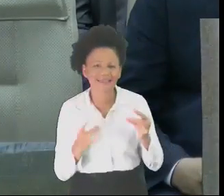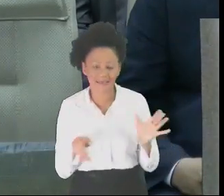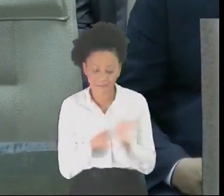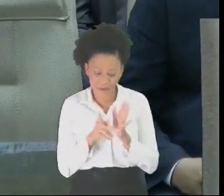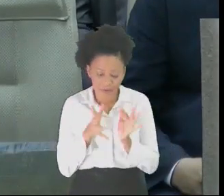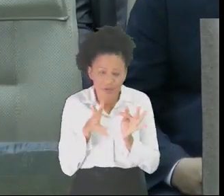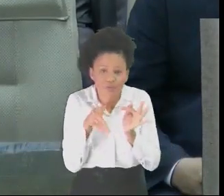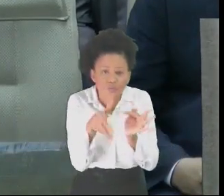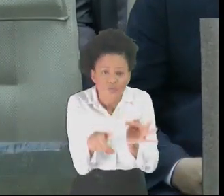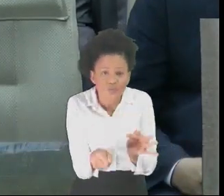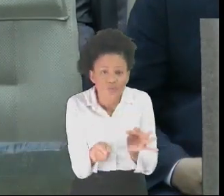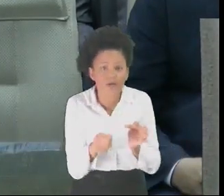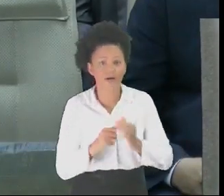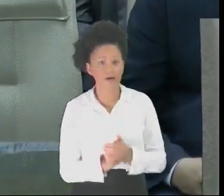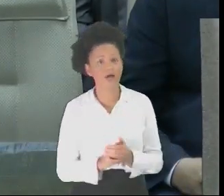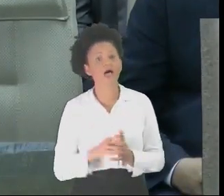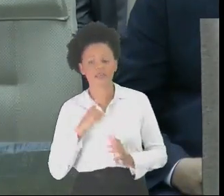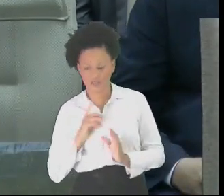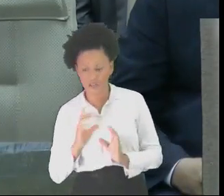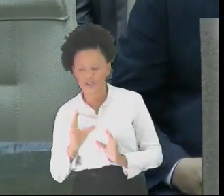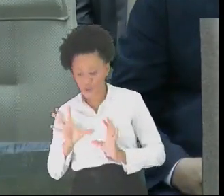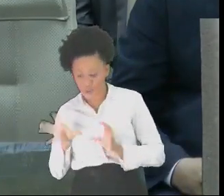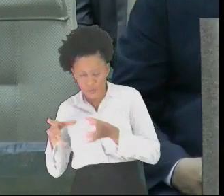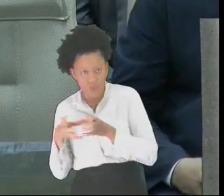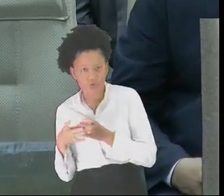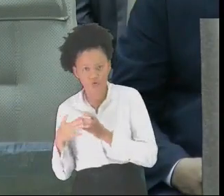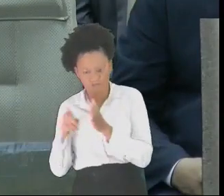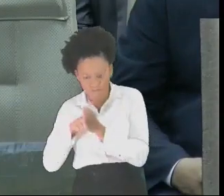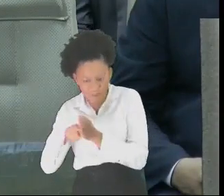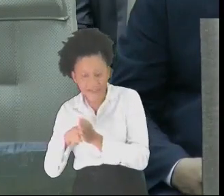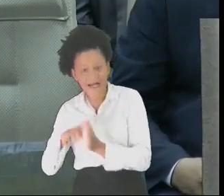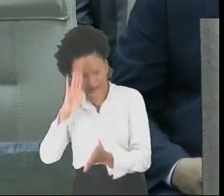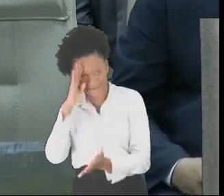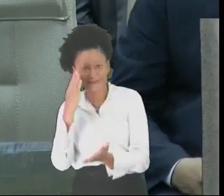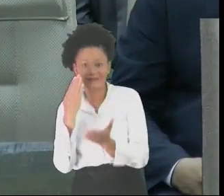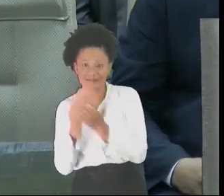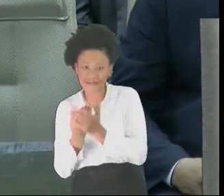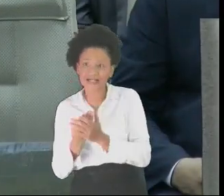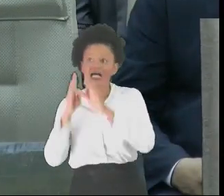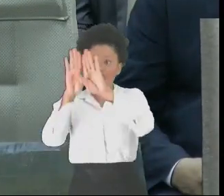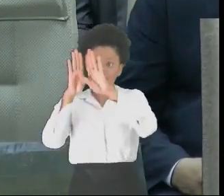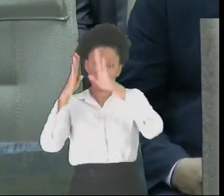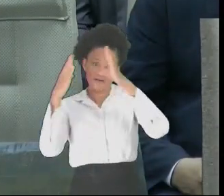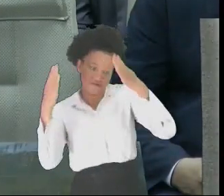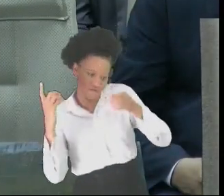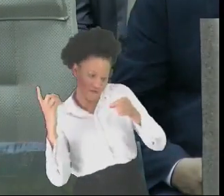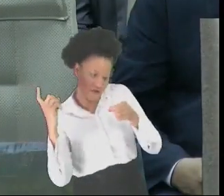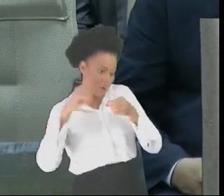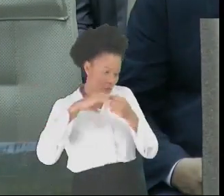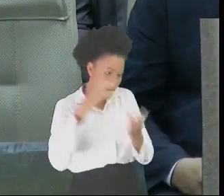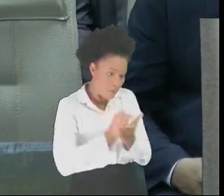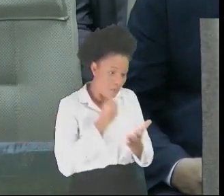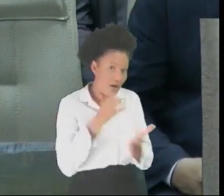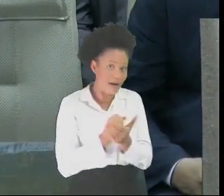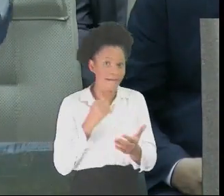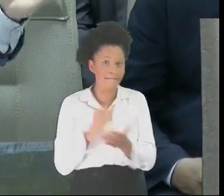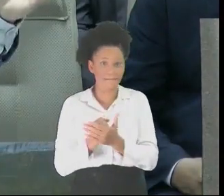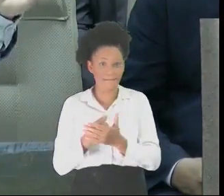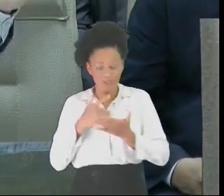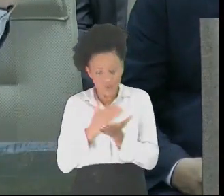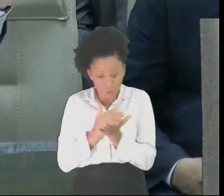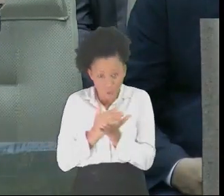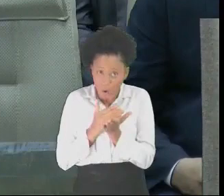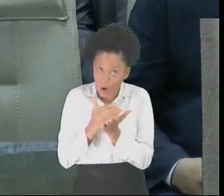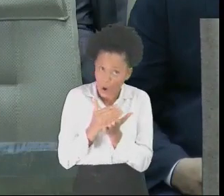escatológicos. Umas escolas teológicas que creem no arrebatamento pré-tribulacional diz que a igreja vai no